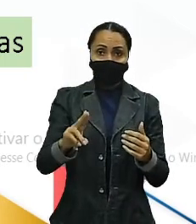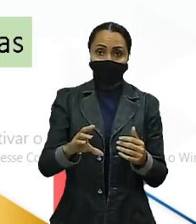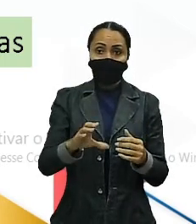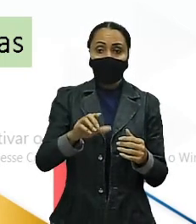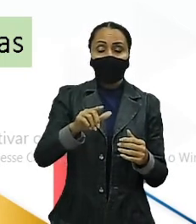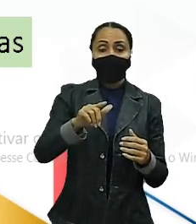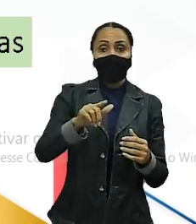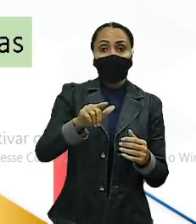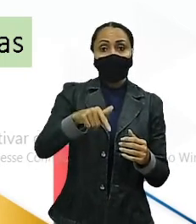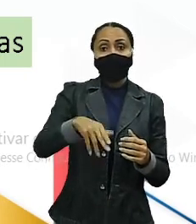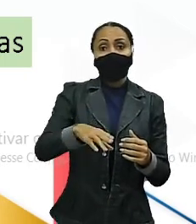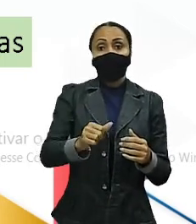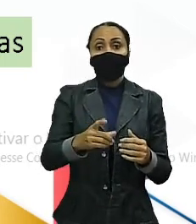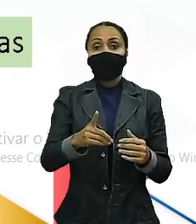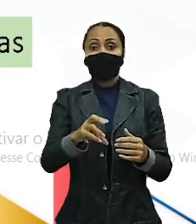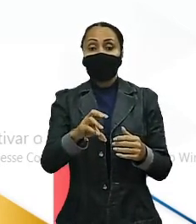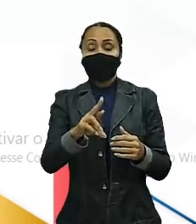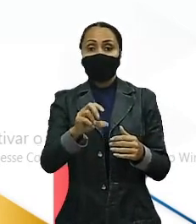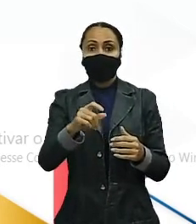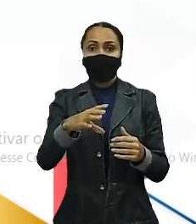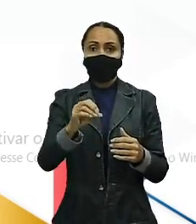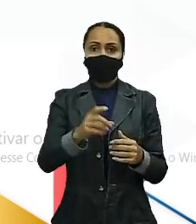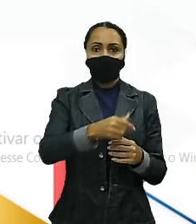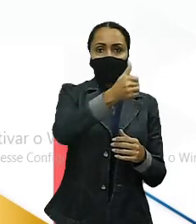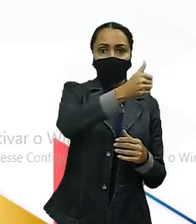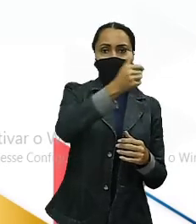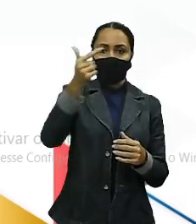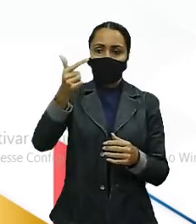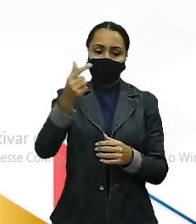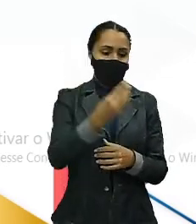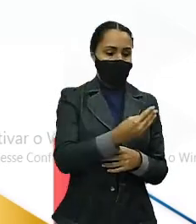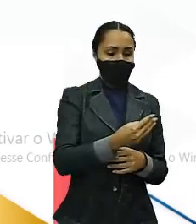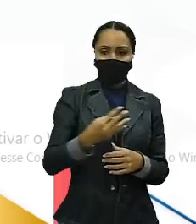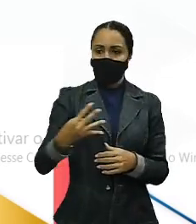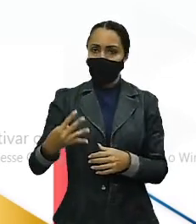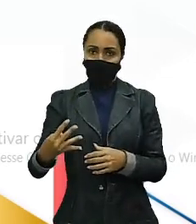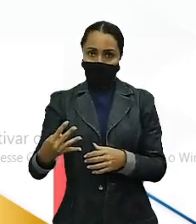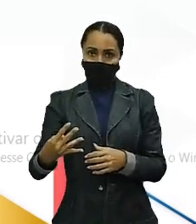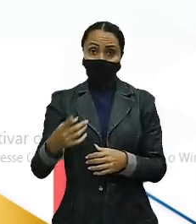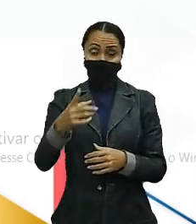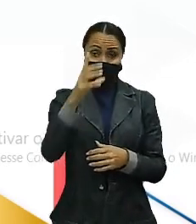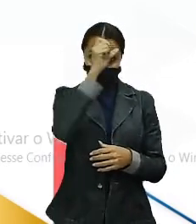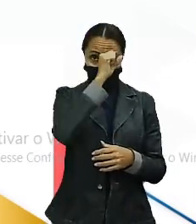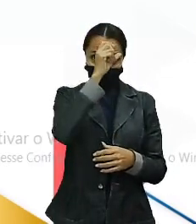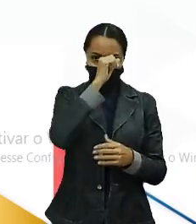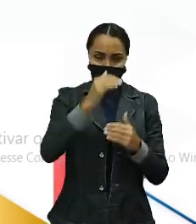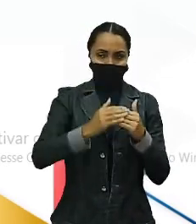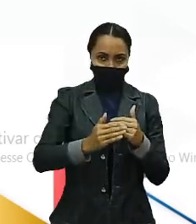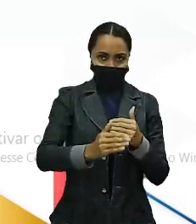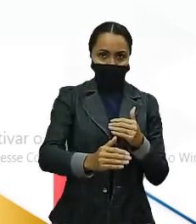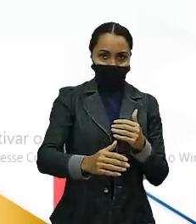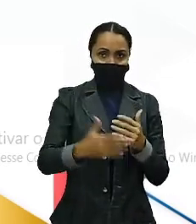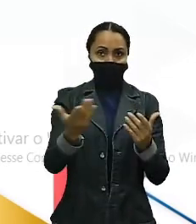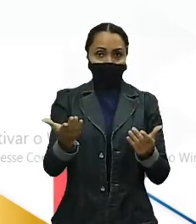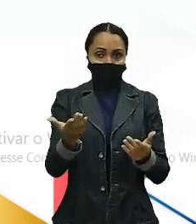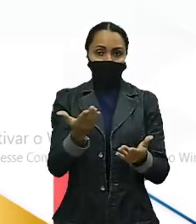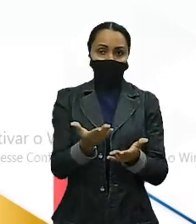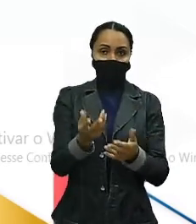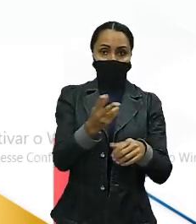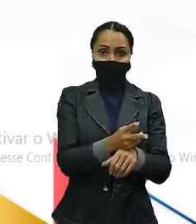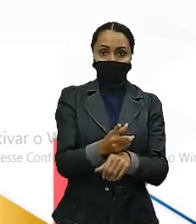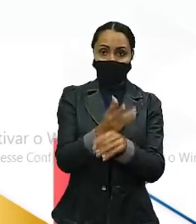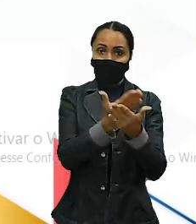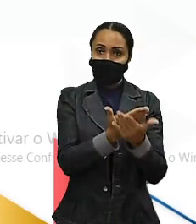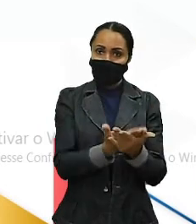quadrante. Primeiro, segundo, terceiro e quarto quadrantes aí no ciclo trigonométrico, que você vai aprender mais à frente nas próximas